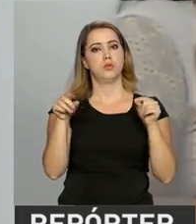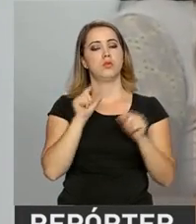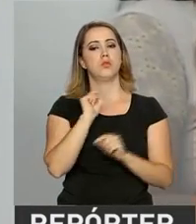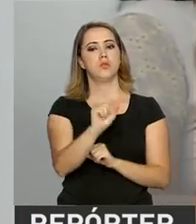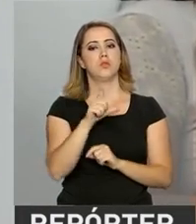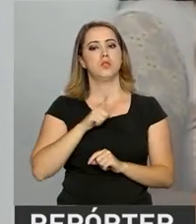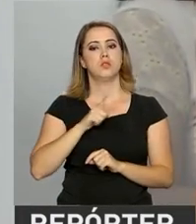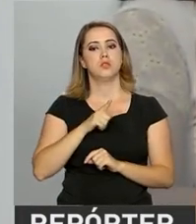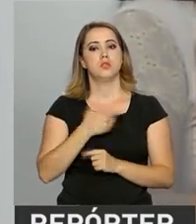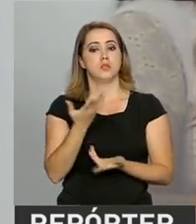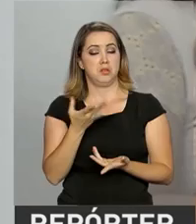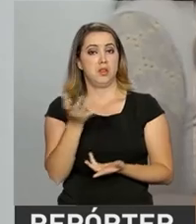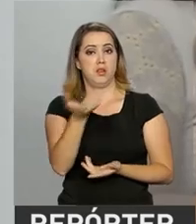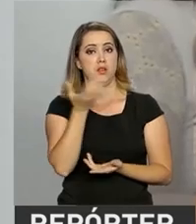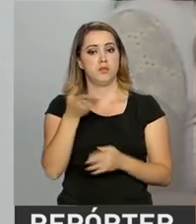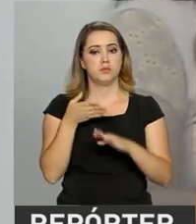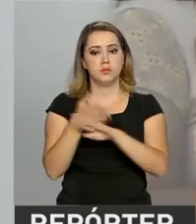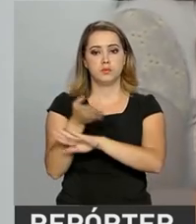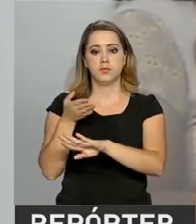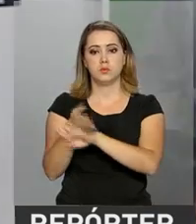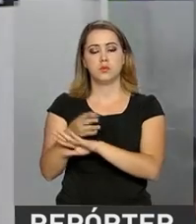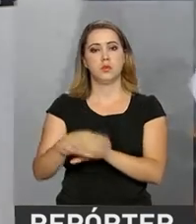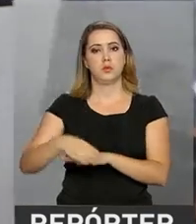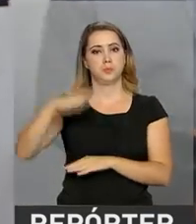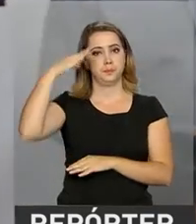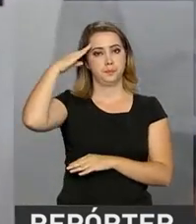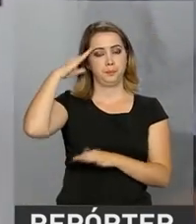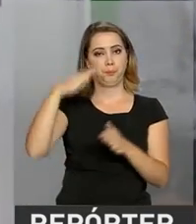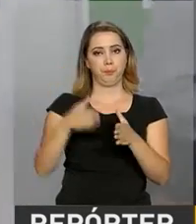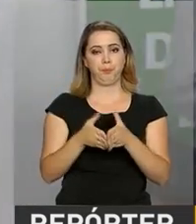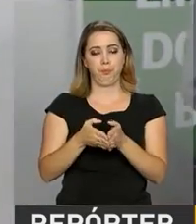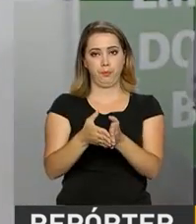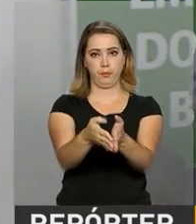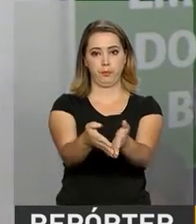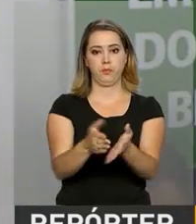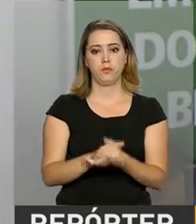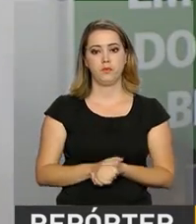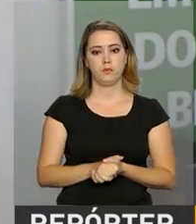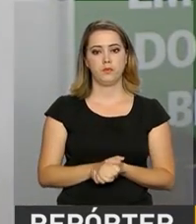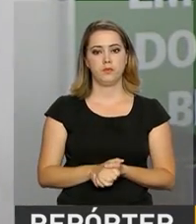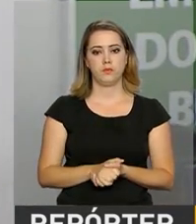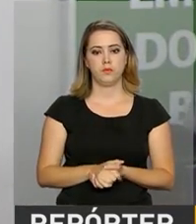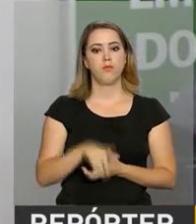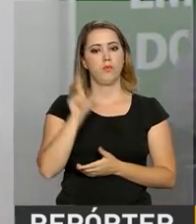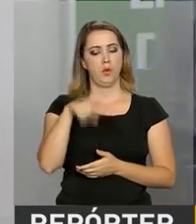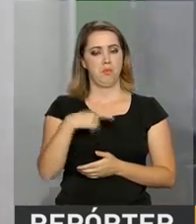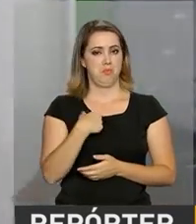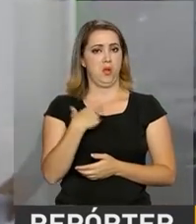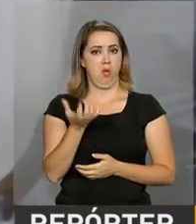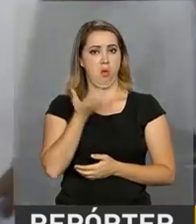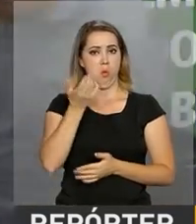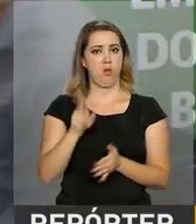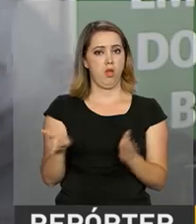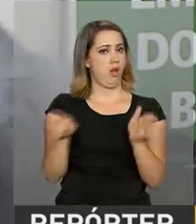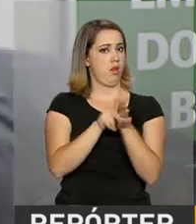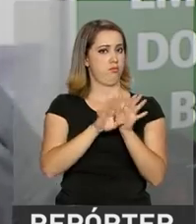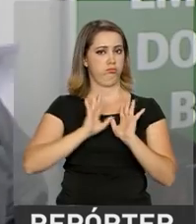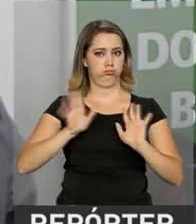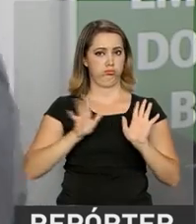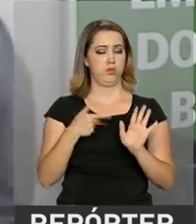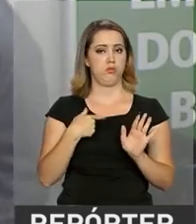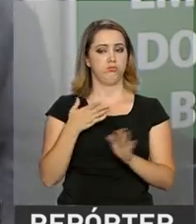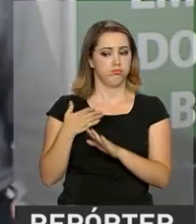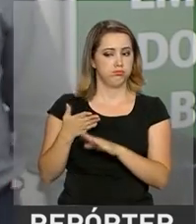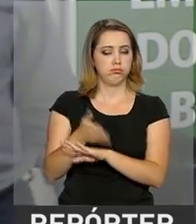ele tem interesse em seguir carreira na Marinha na verdade foi interesse né próprio tal Porque quero muito seguir